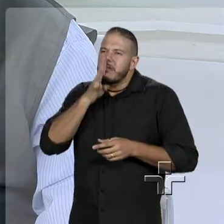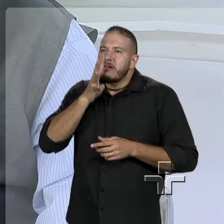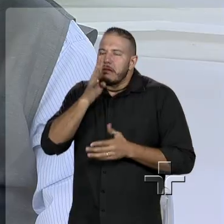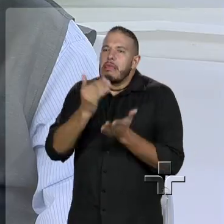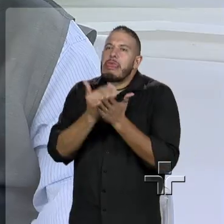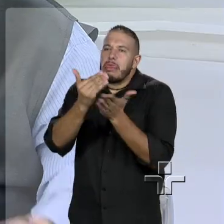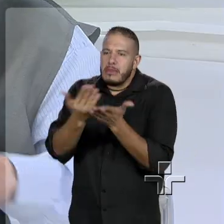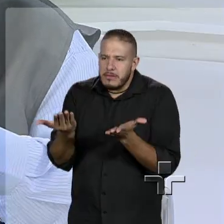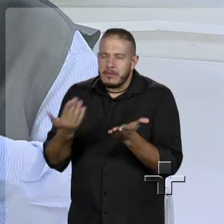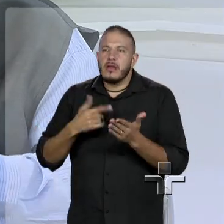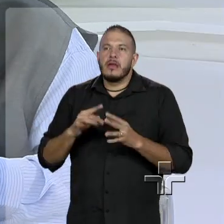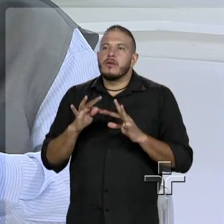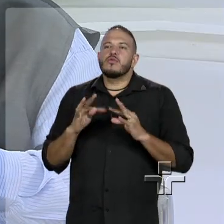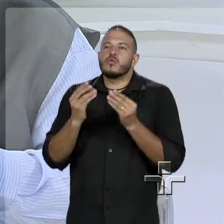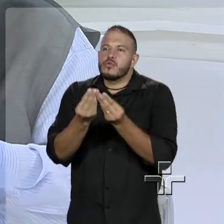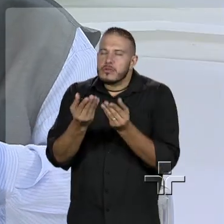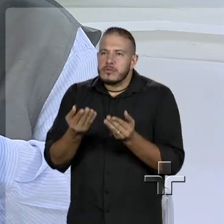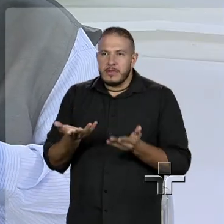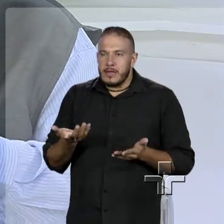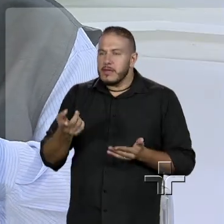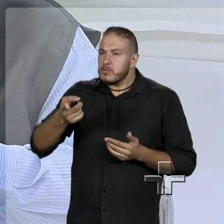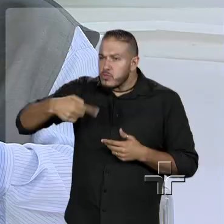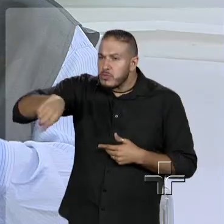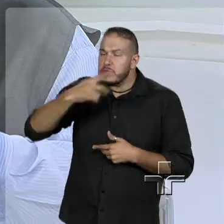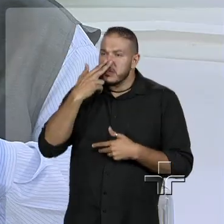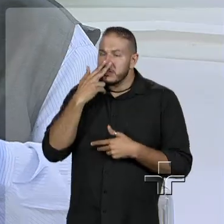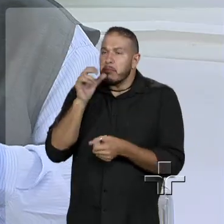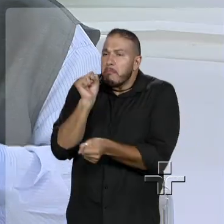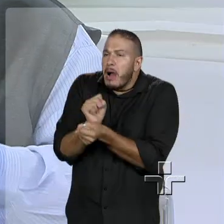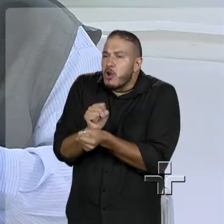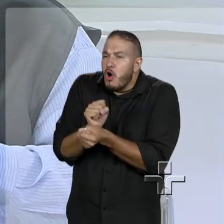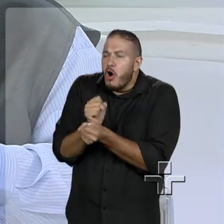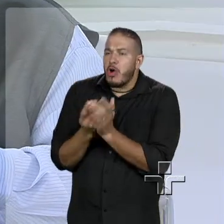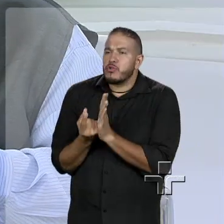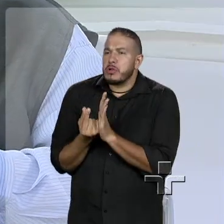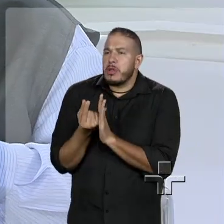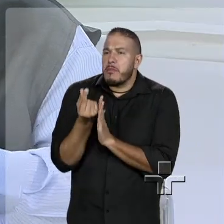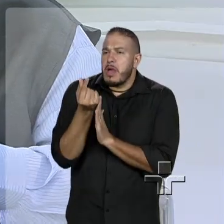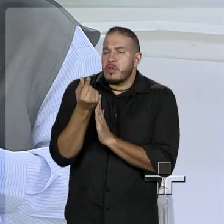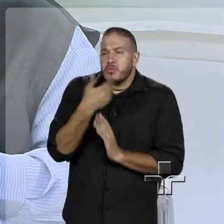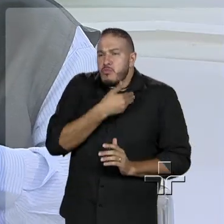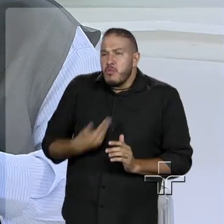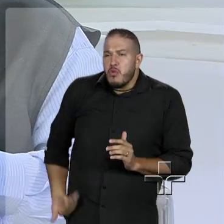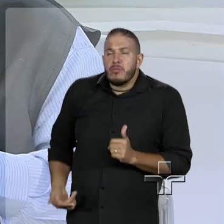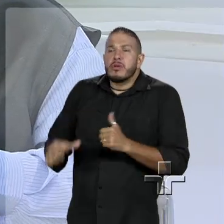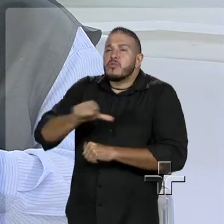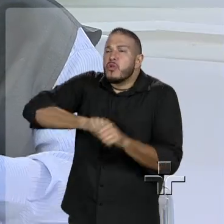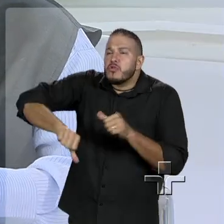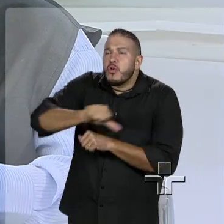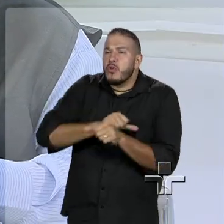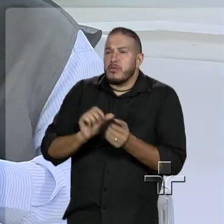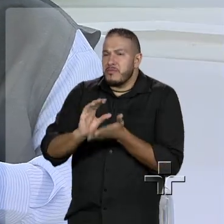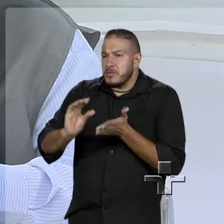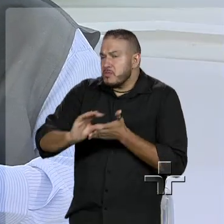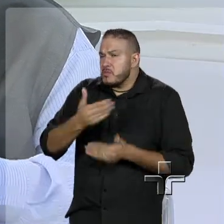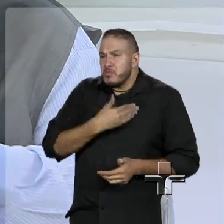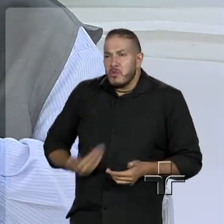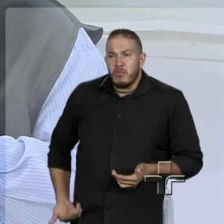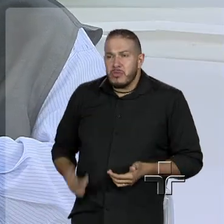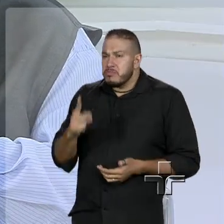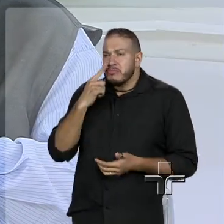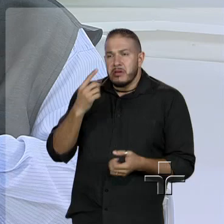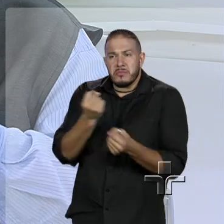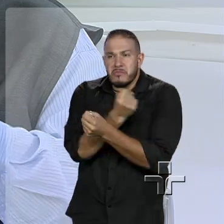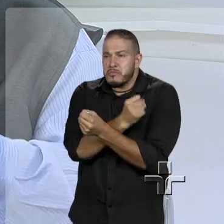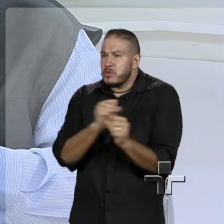É todo o engessamento que nós fizemos no orçamento público que tornou o investimento público impossível. O